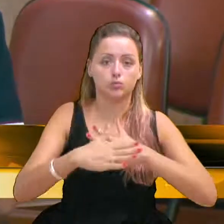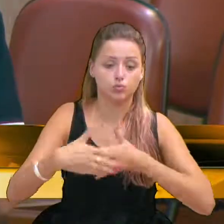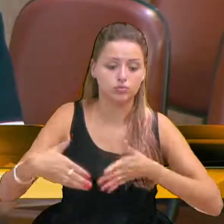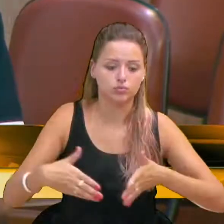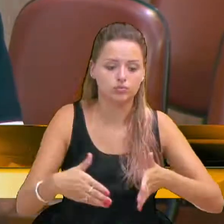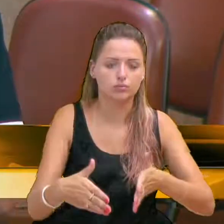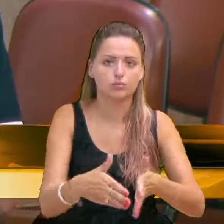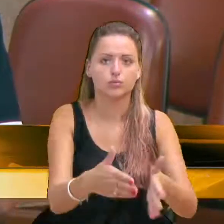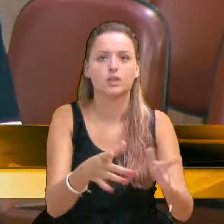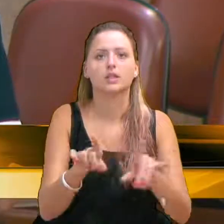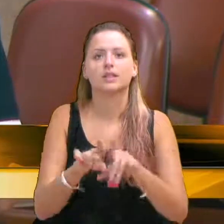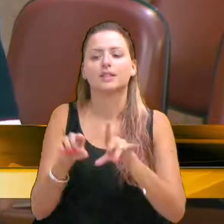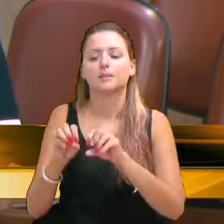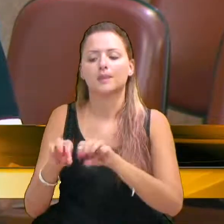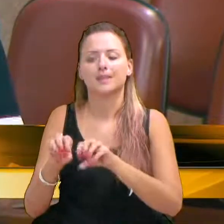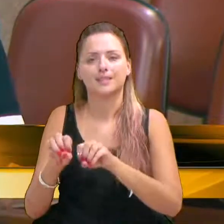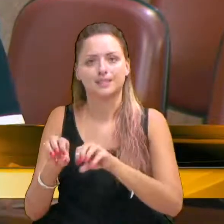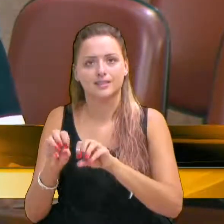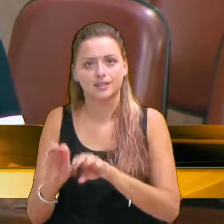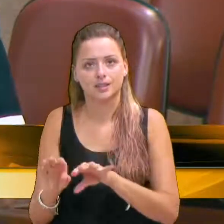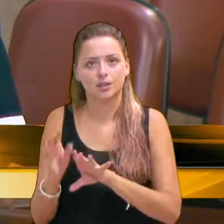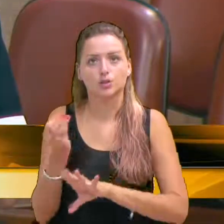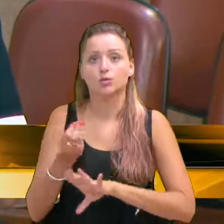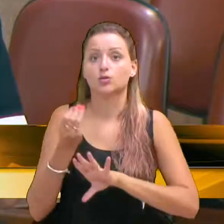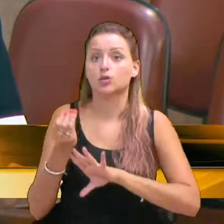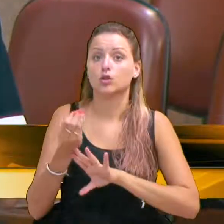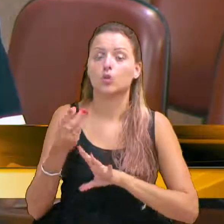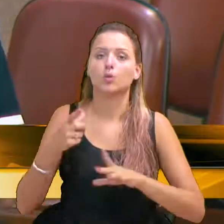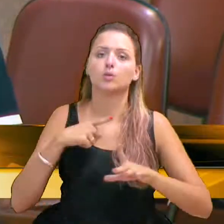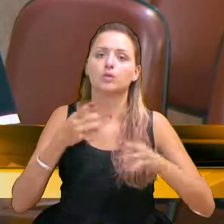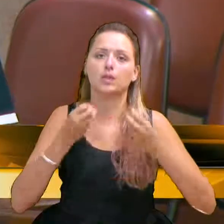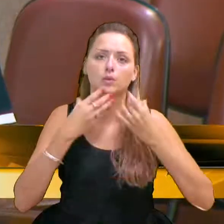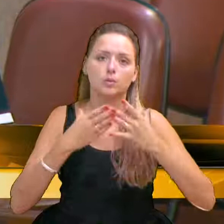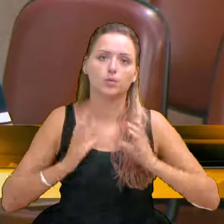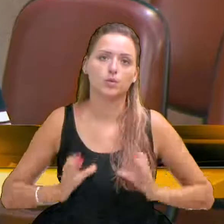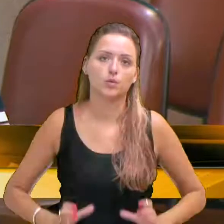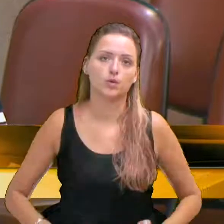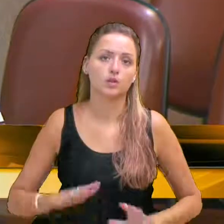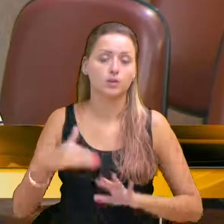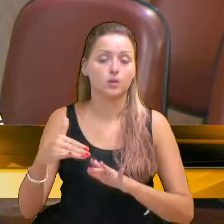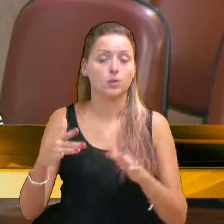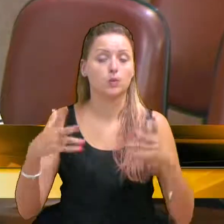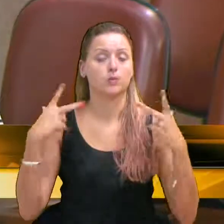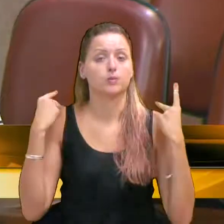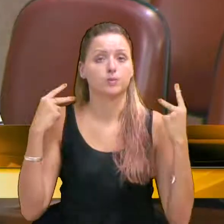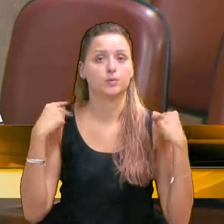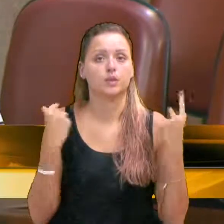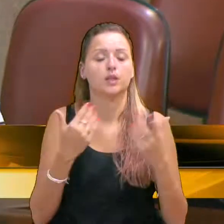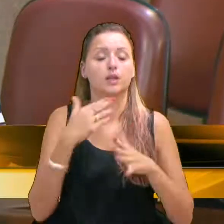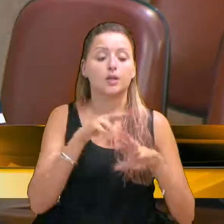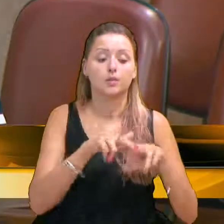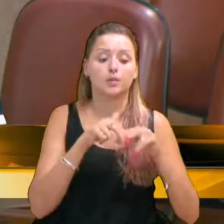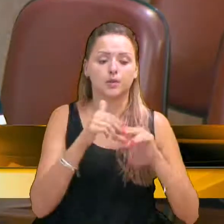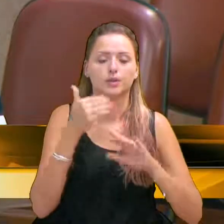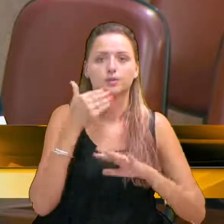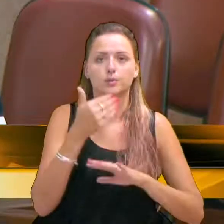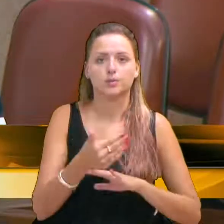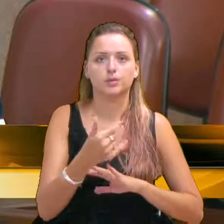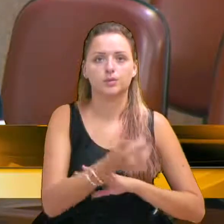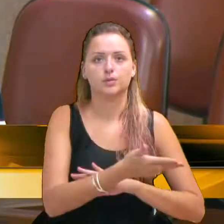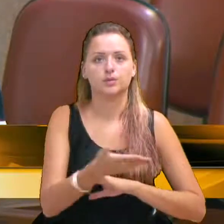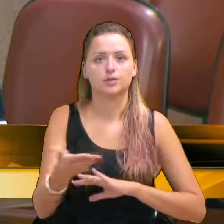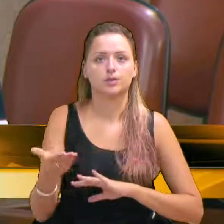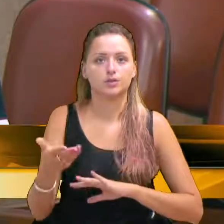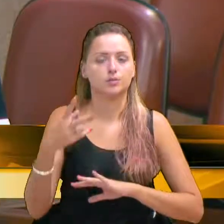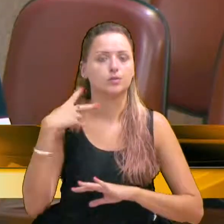rodovias e incentivos educativos do bom comportamento ao volante. Ante ao exposto, solicitamos respeitosamente os